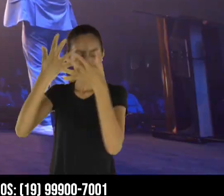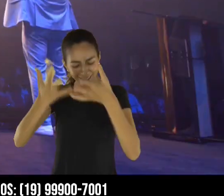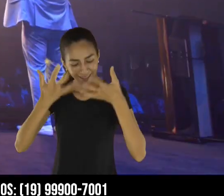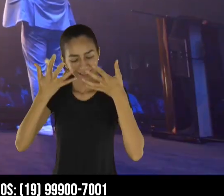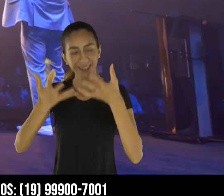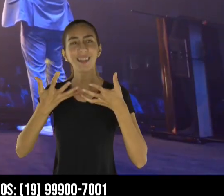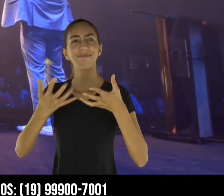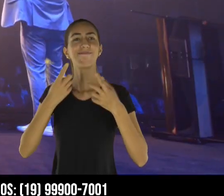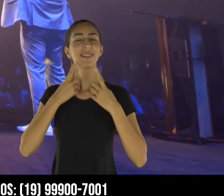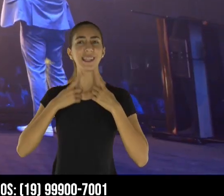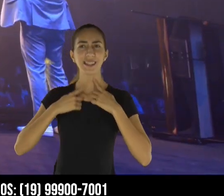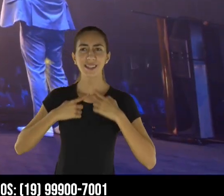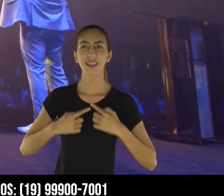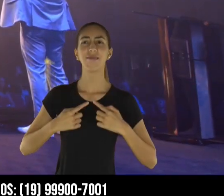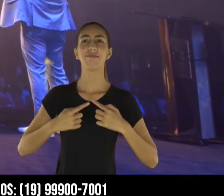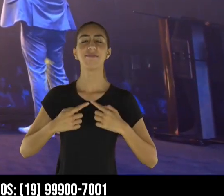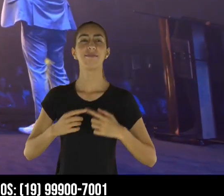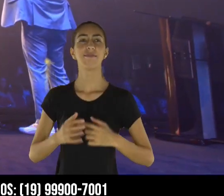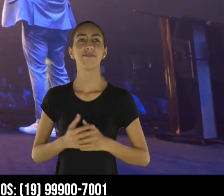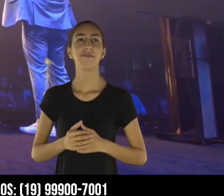Jesus,